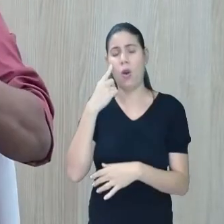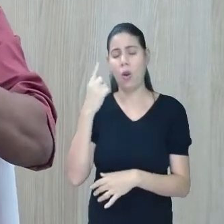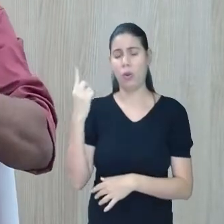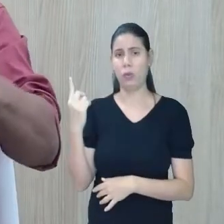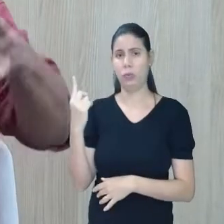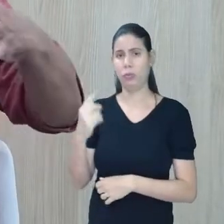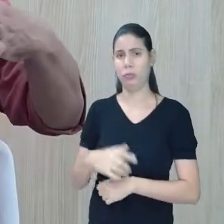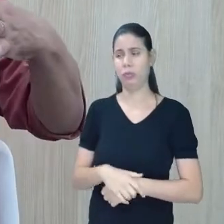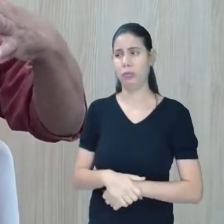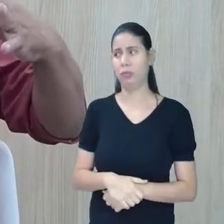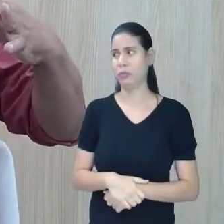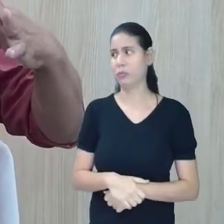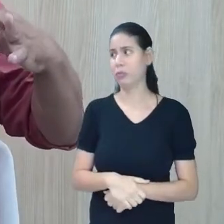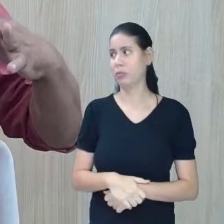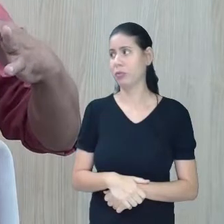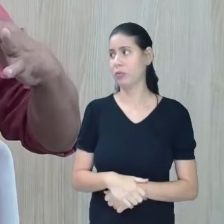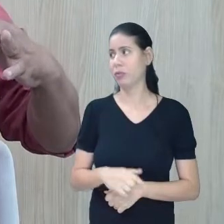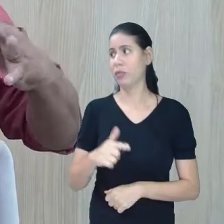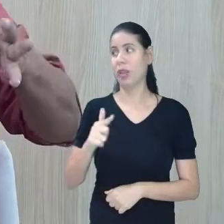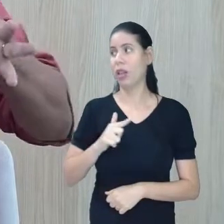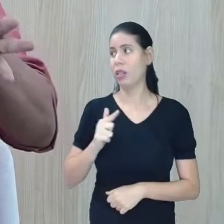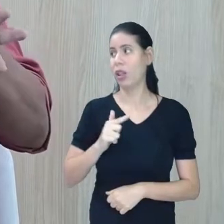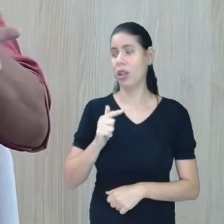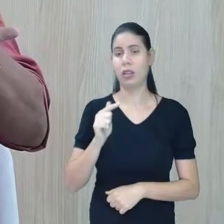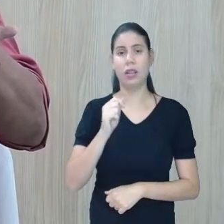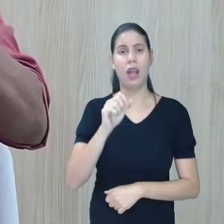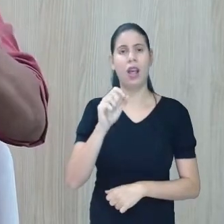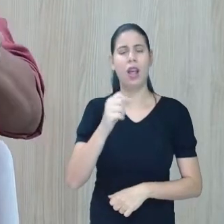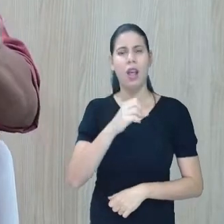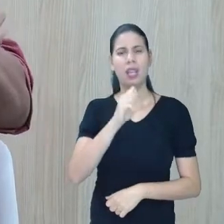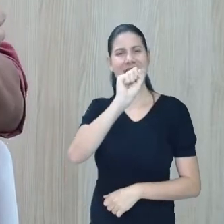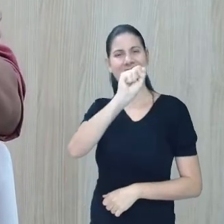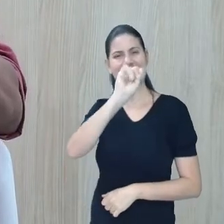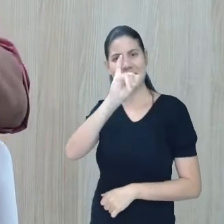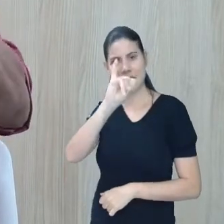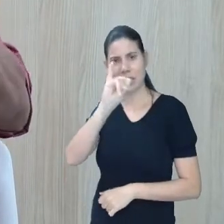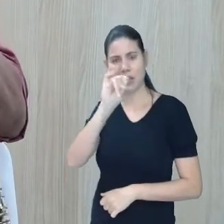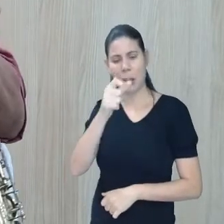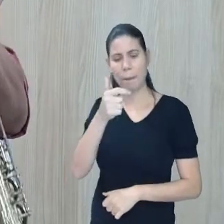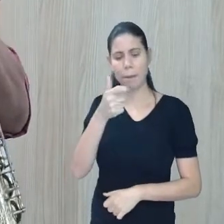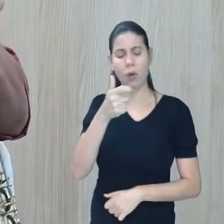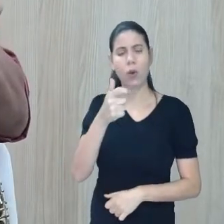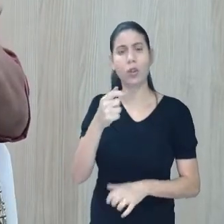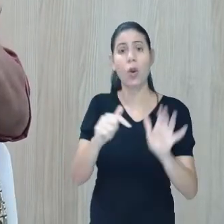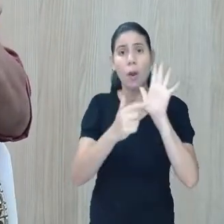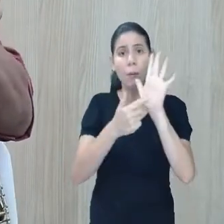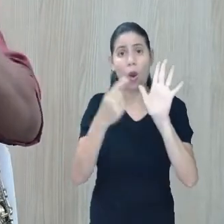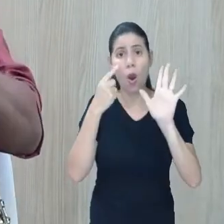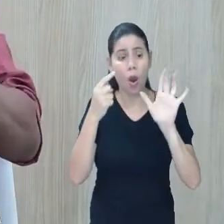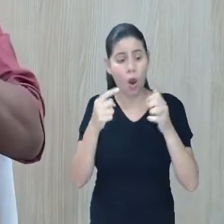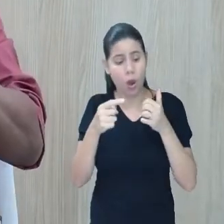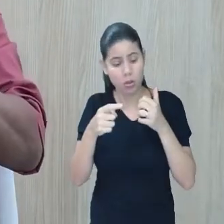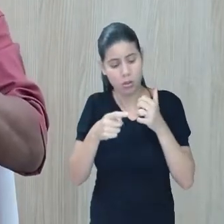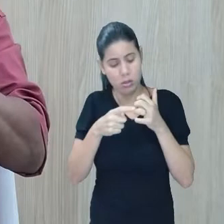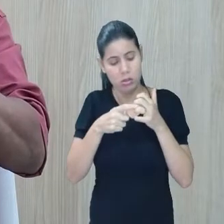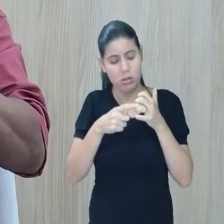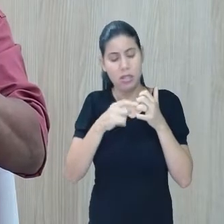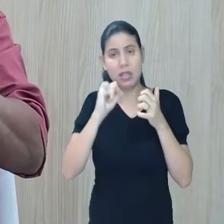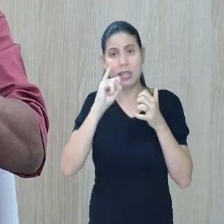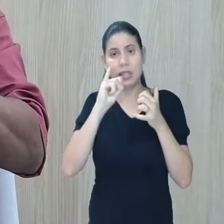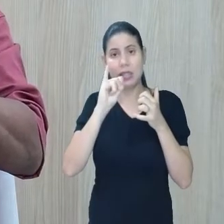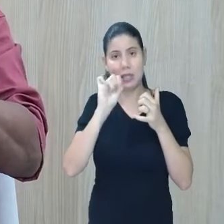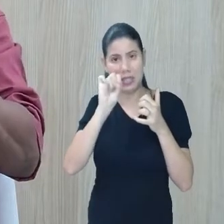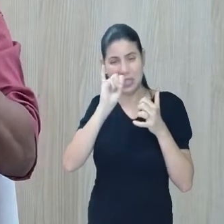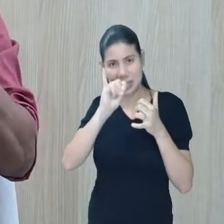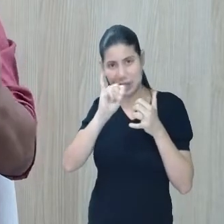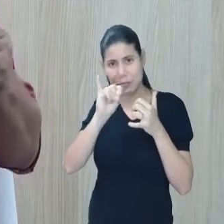com o indicador, essa posição aqui é a nota Si do saxofone. Então eu mostro para os meninos, essa aqui é a nota Si. E eu sopro.